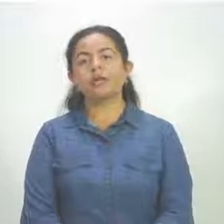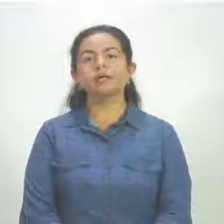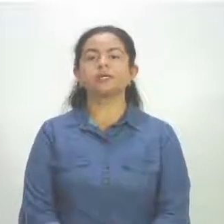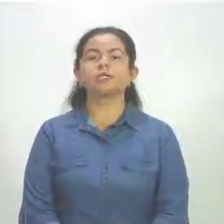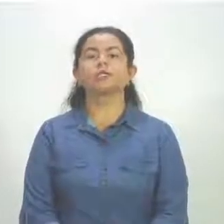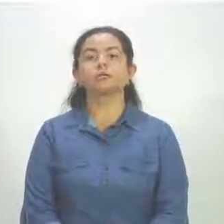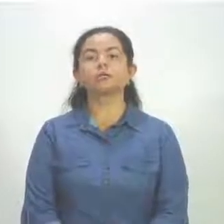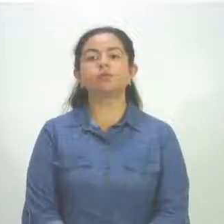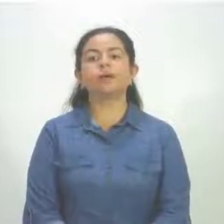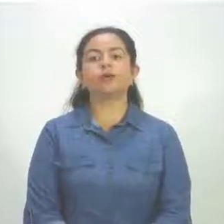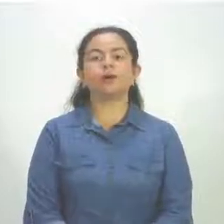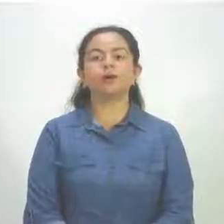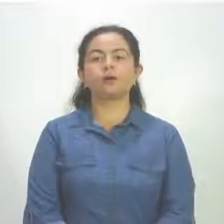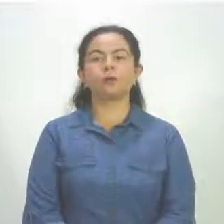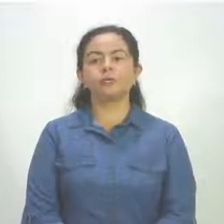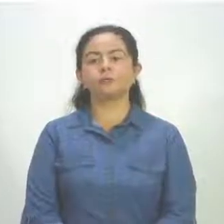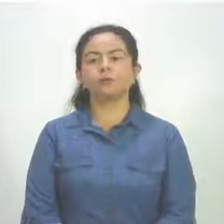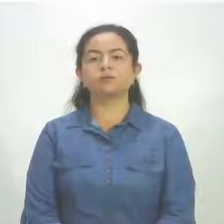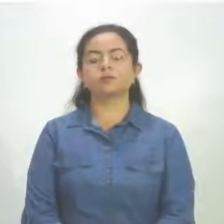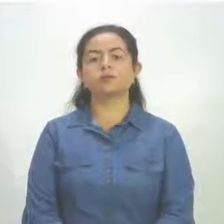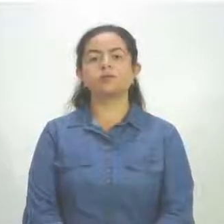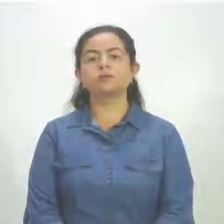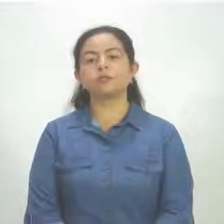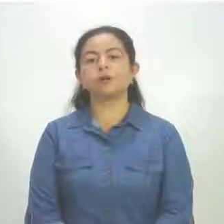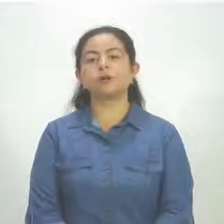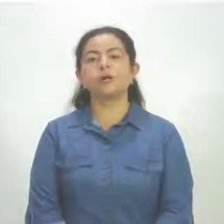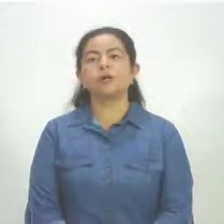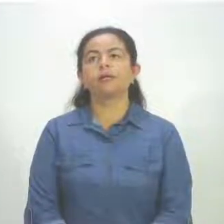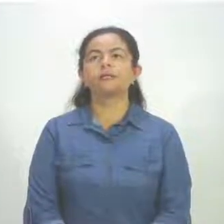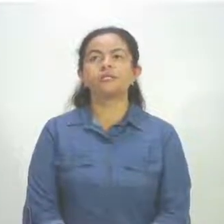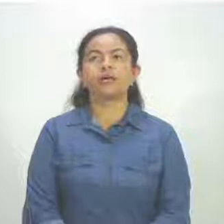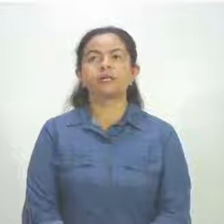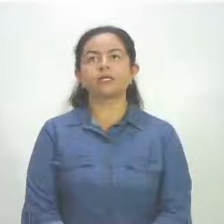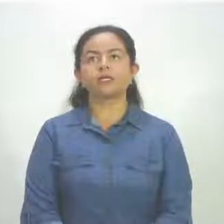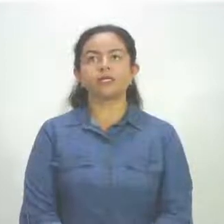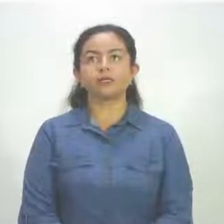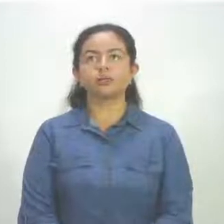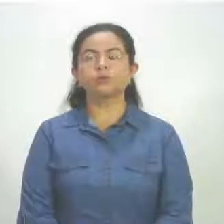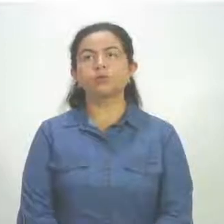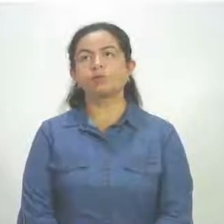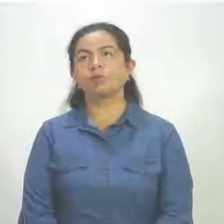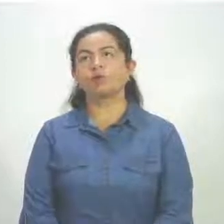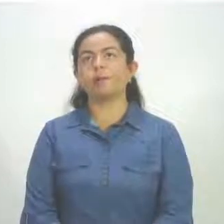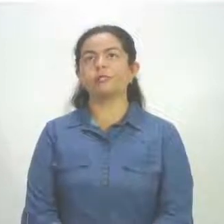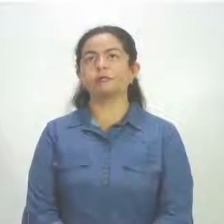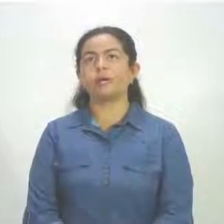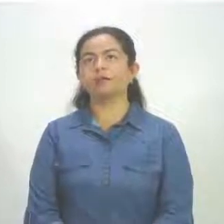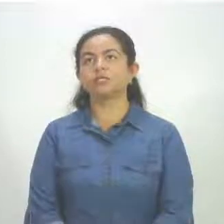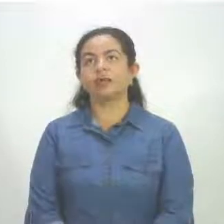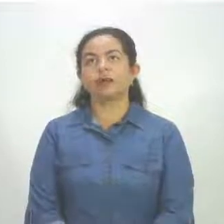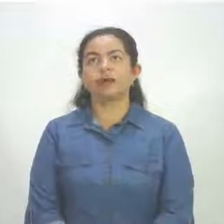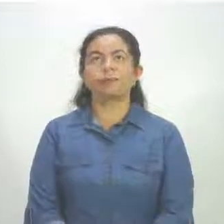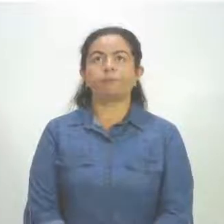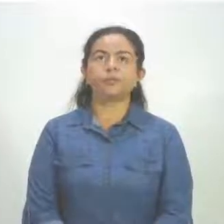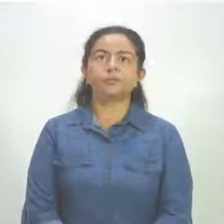identificarmos técnicas de estudo para melhor compreensão dos assuntos. Então, nessas técnicas de estudos foram